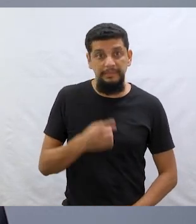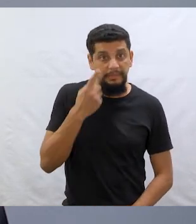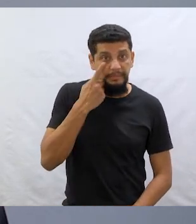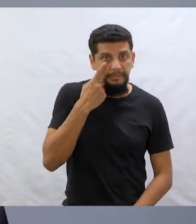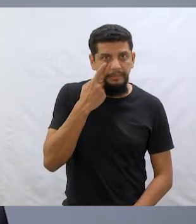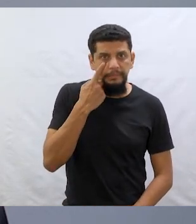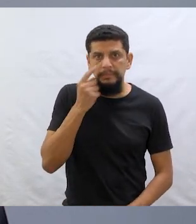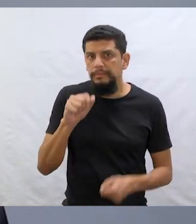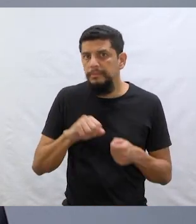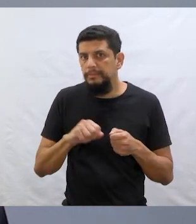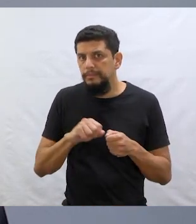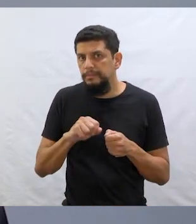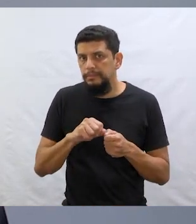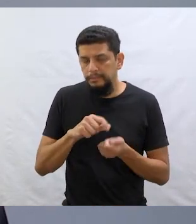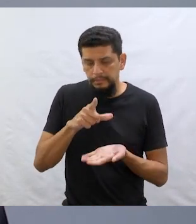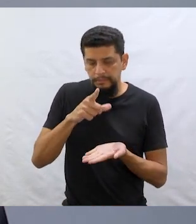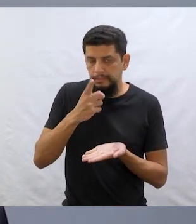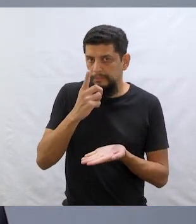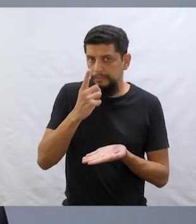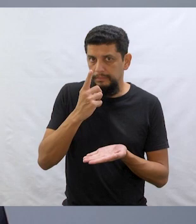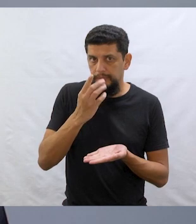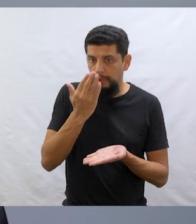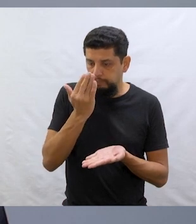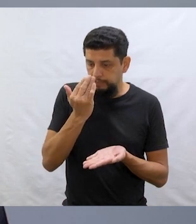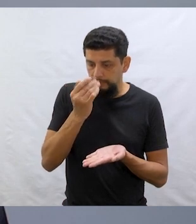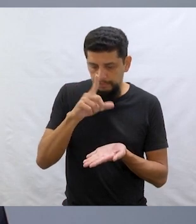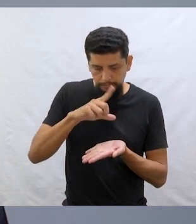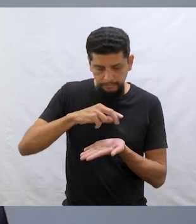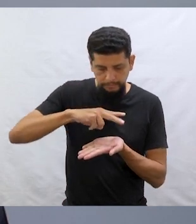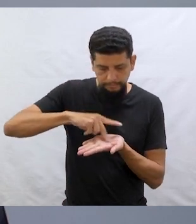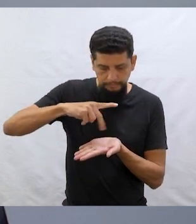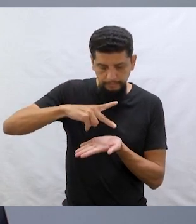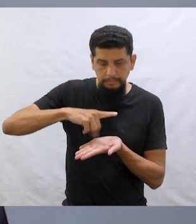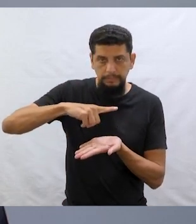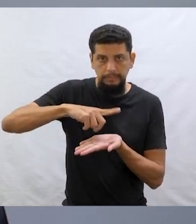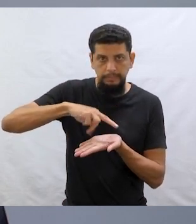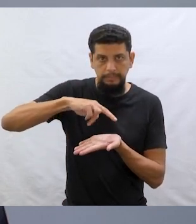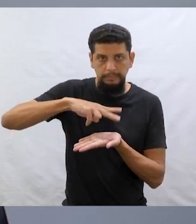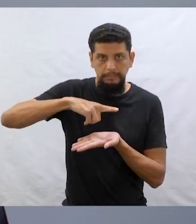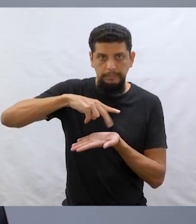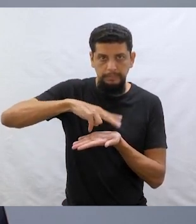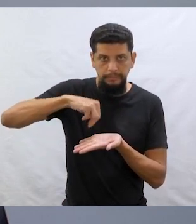Olha, o que, que ele faz, então, para comer o bichinho? Ele cisca o chão